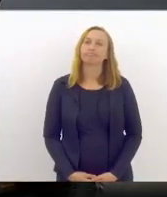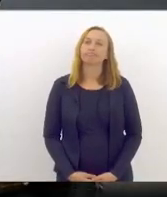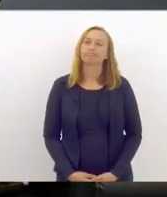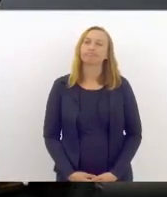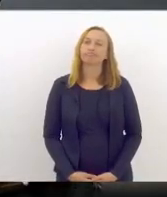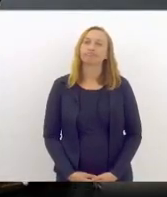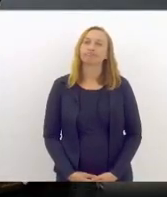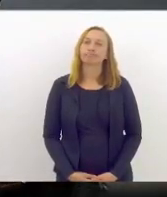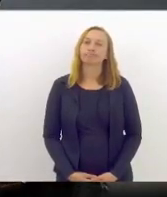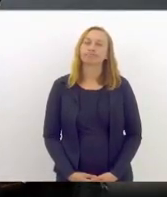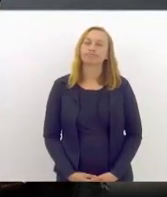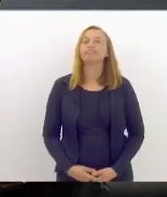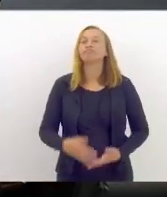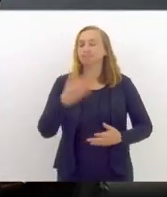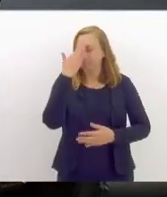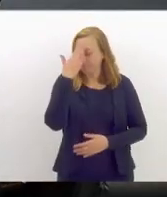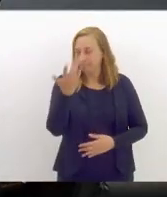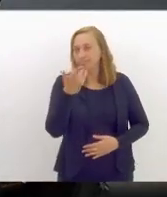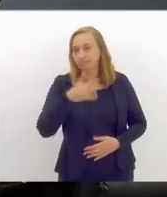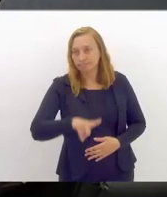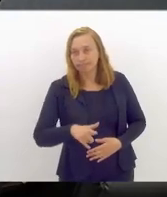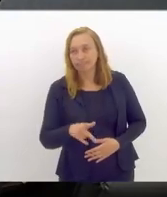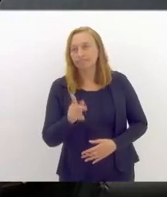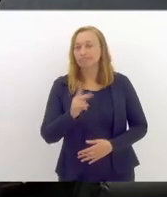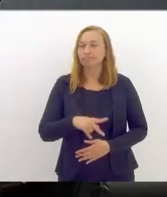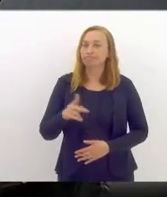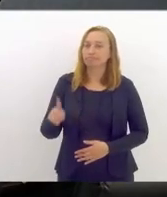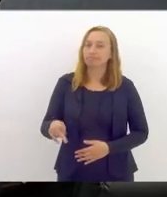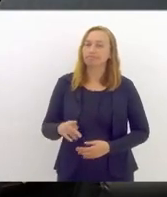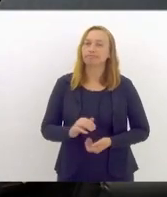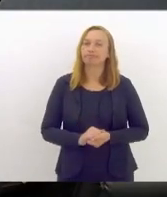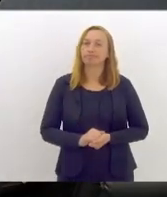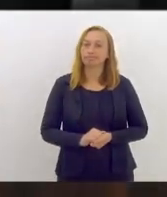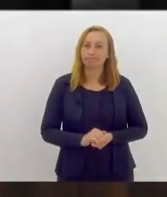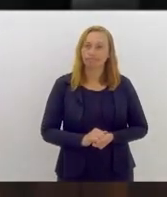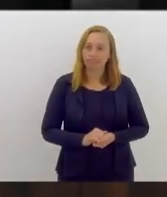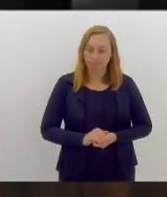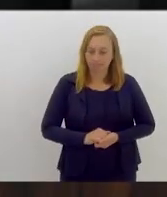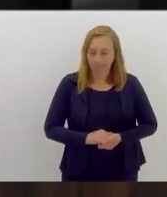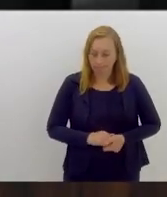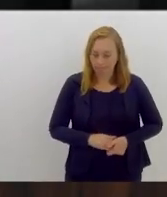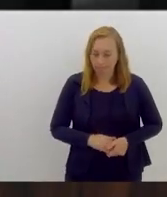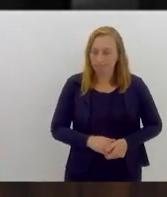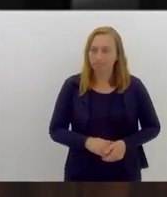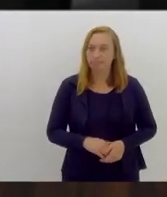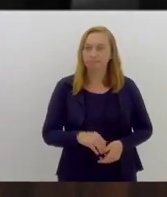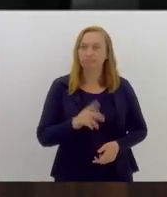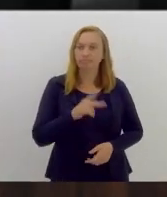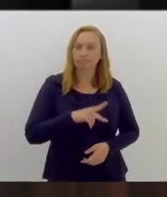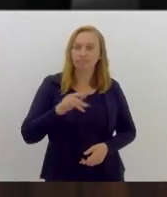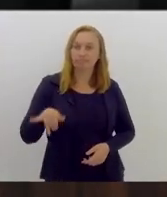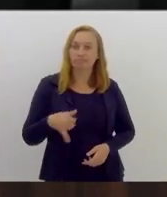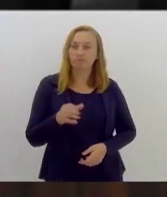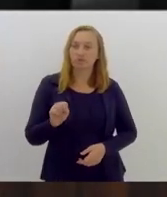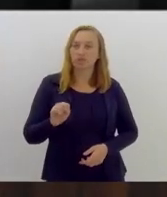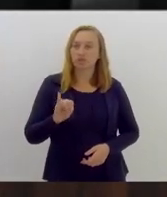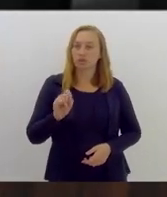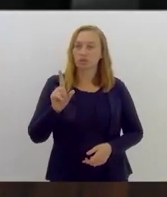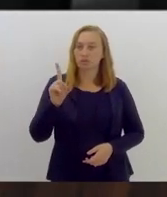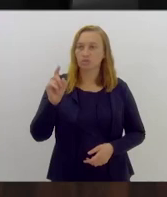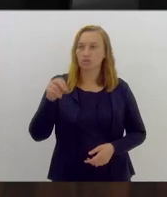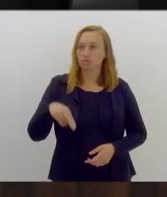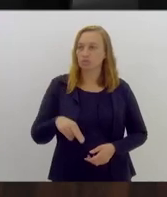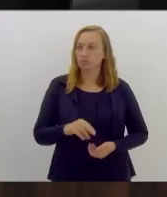mais uma vez nós agradecimentos ao Professor Fábio Freitas e o nosso agradecimento ao professor Joilson estão conosco também